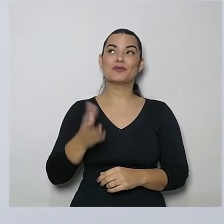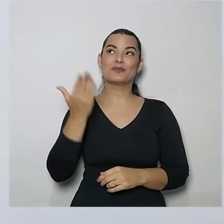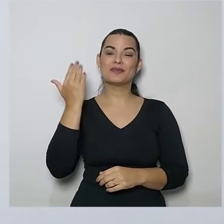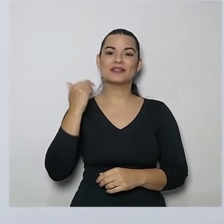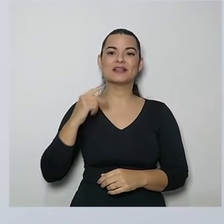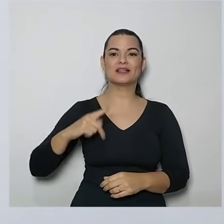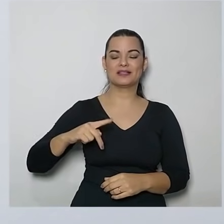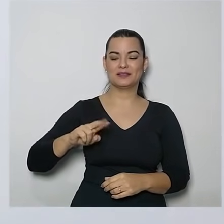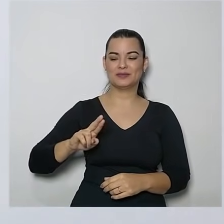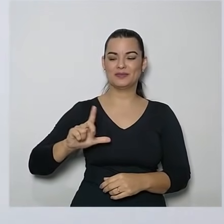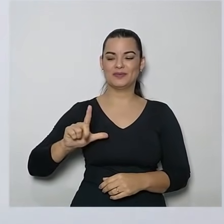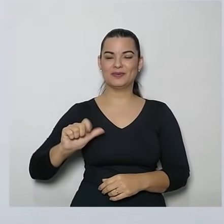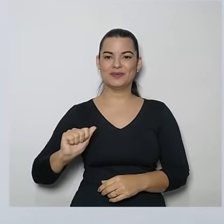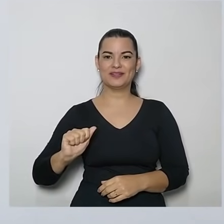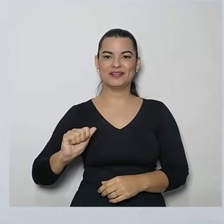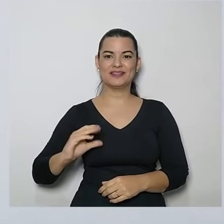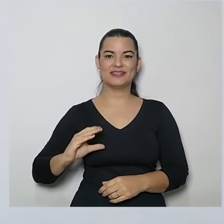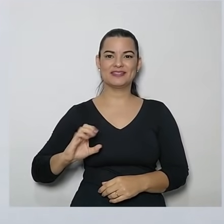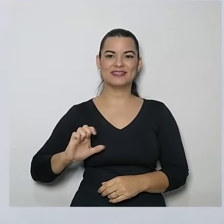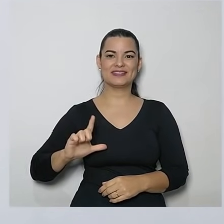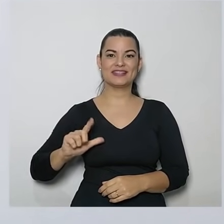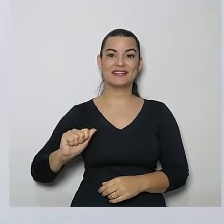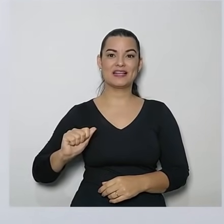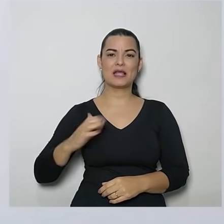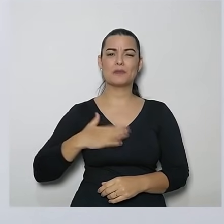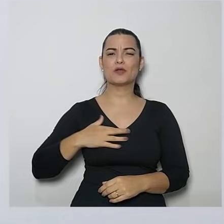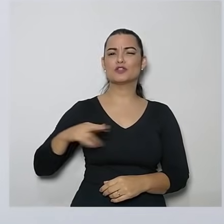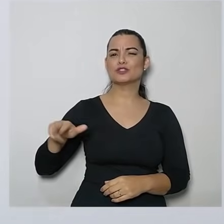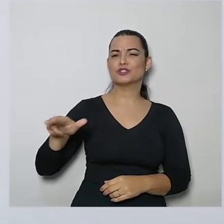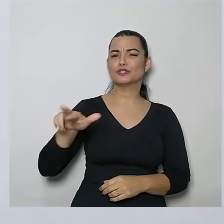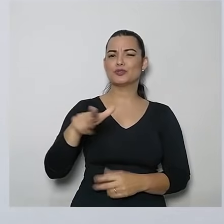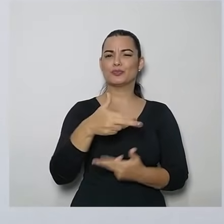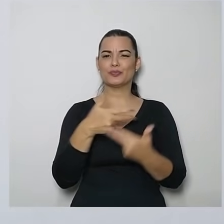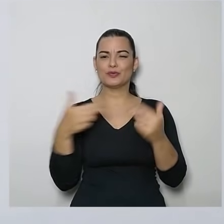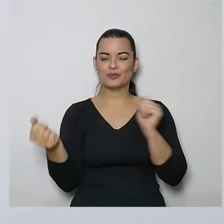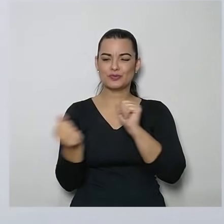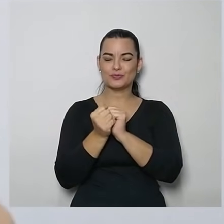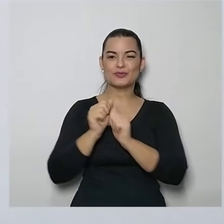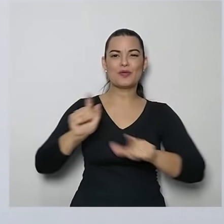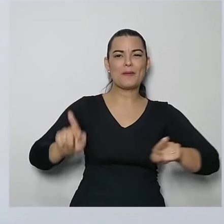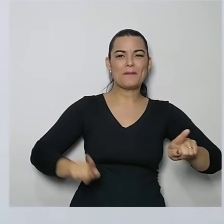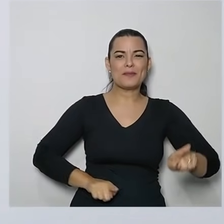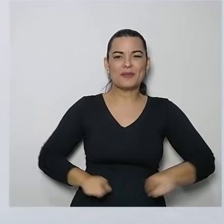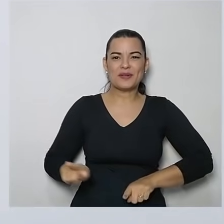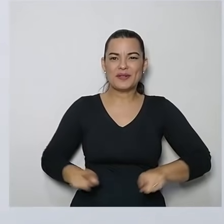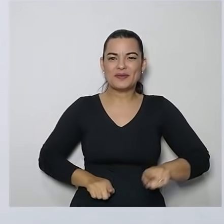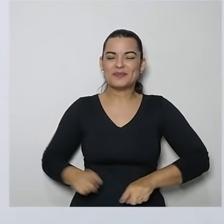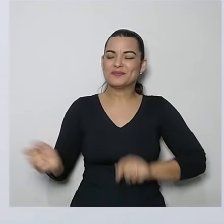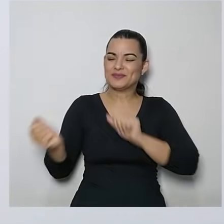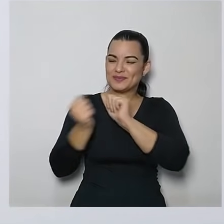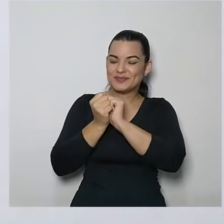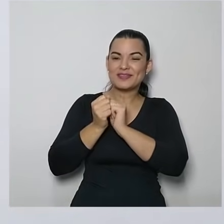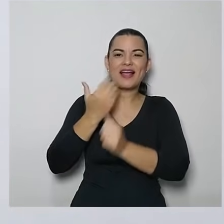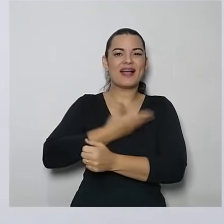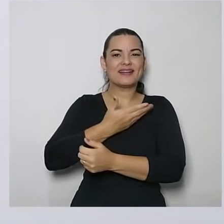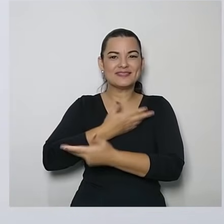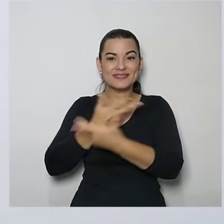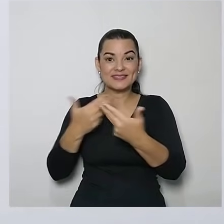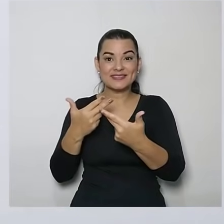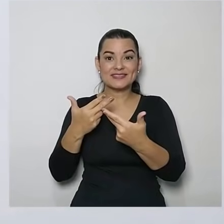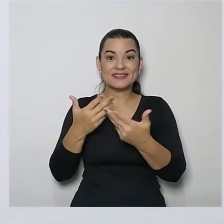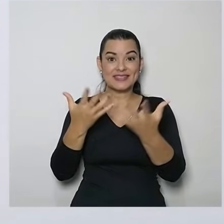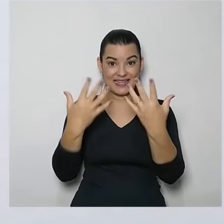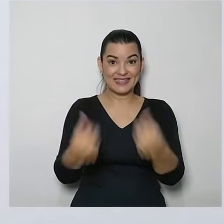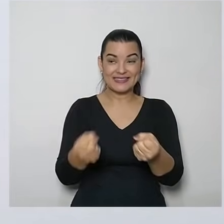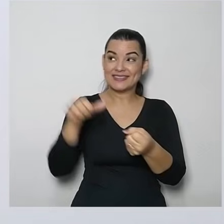eu era pequena, de pula-cela. Brinquei muito com os irmãos, com os primos e com os amigos. Que tal chamar alguém da família para